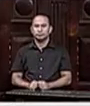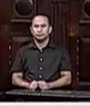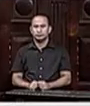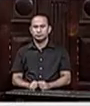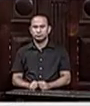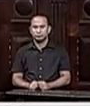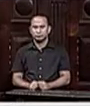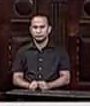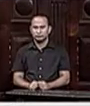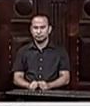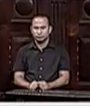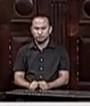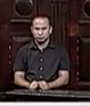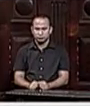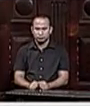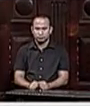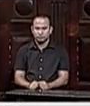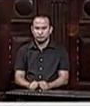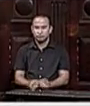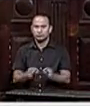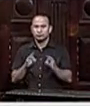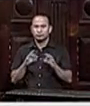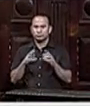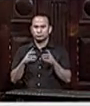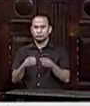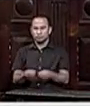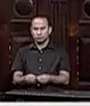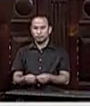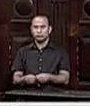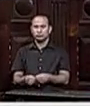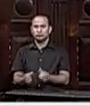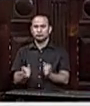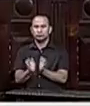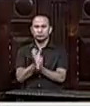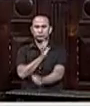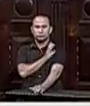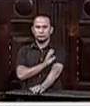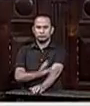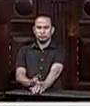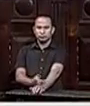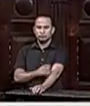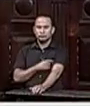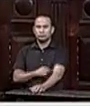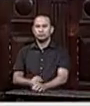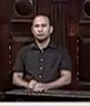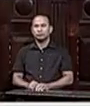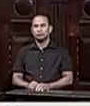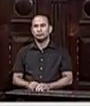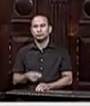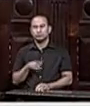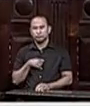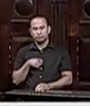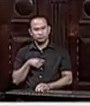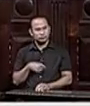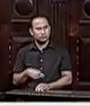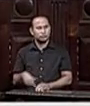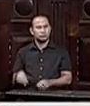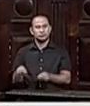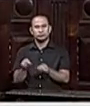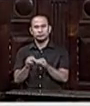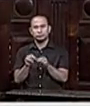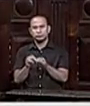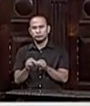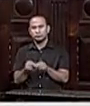E, sobretudo, uma referência cultural que desse precedência, que colocasse